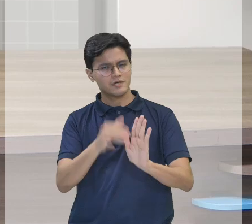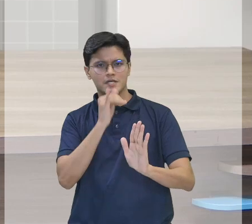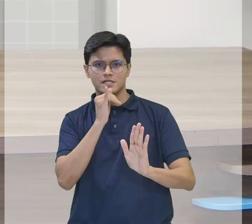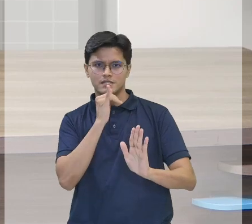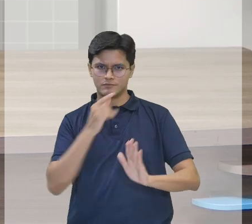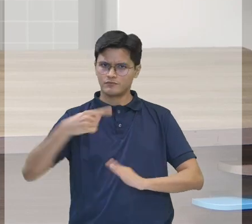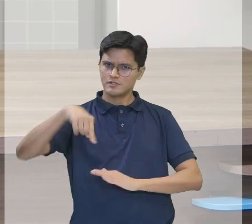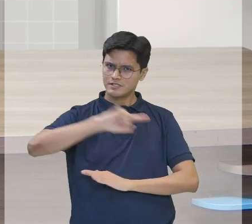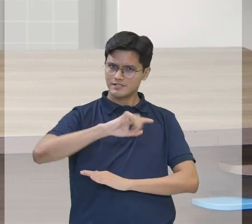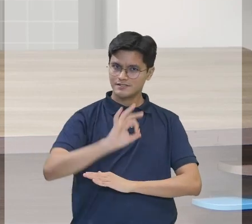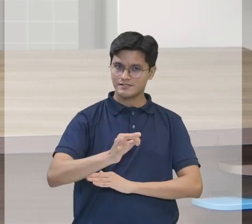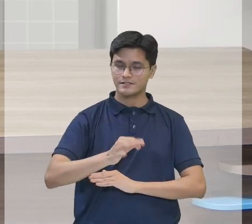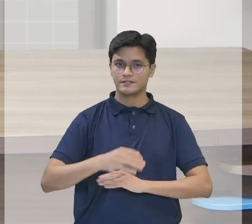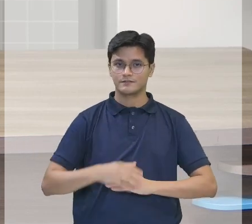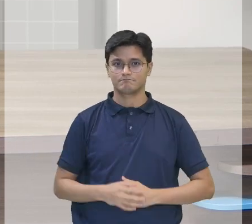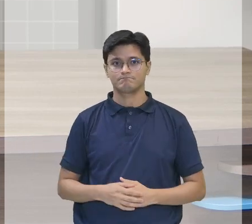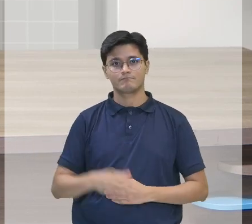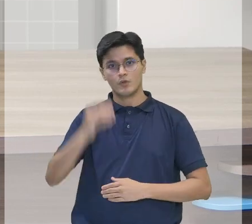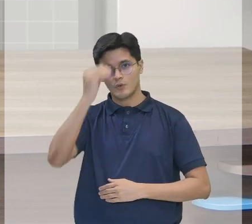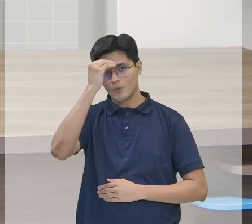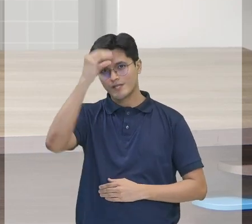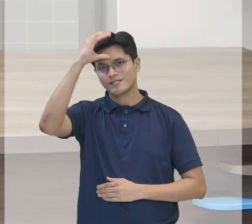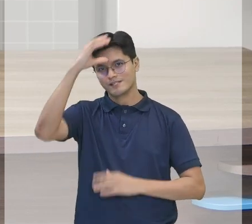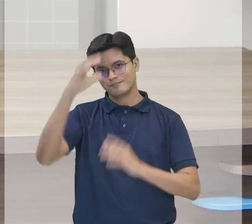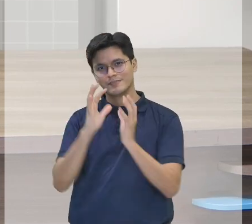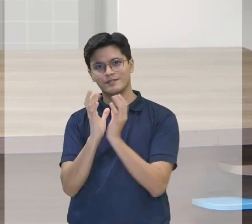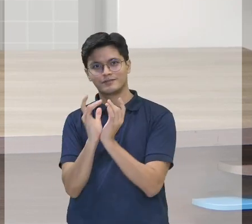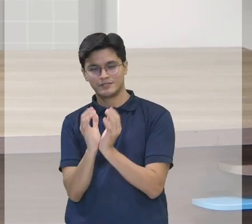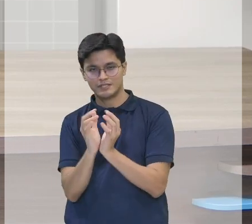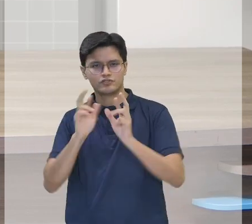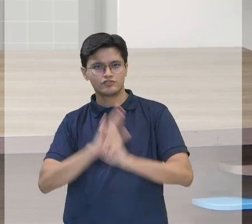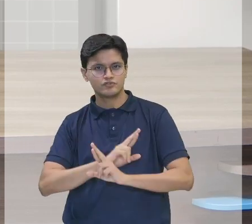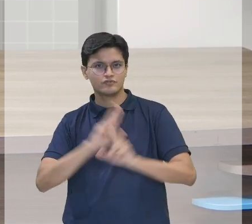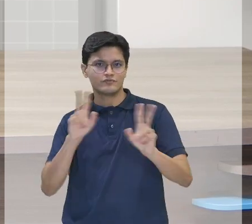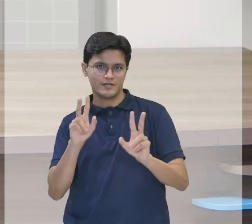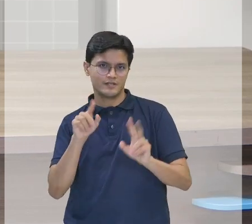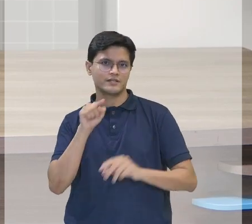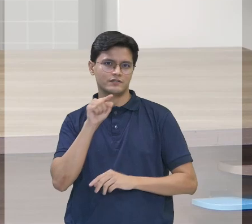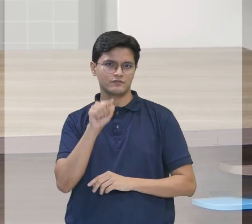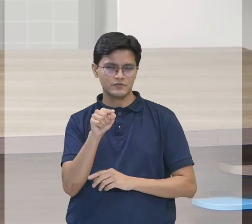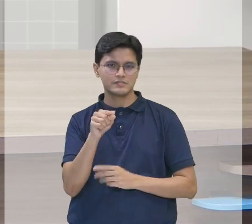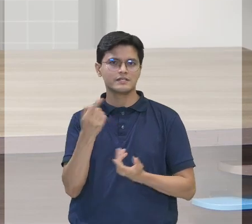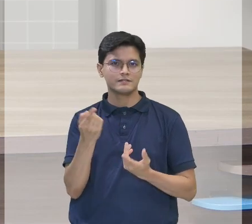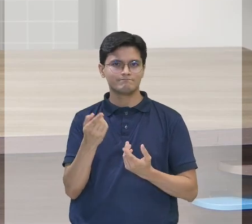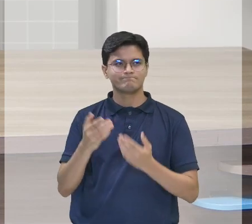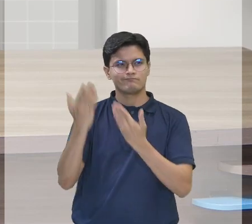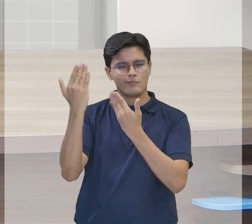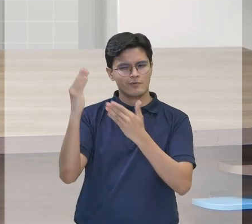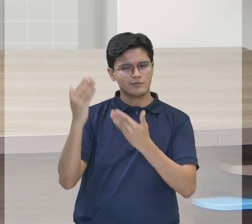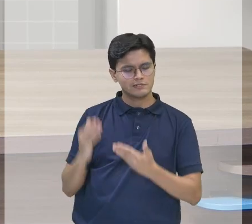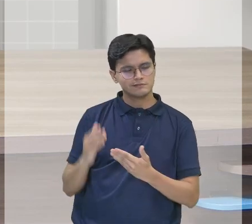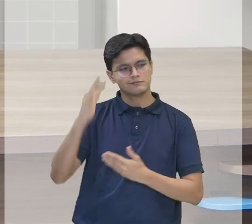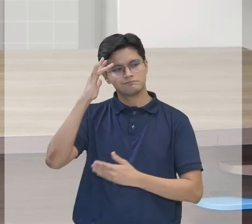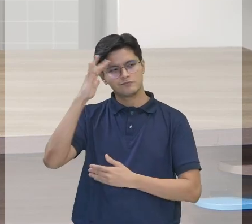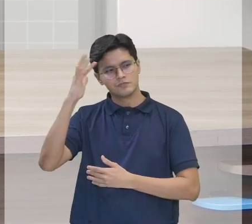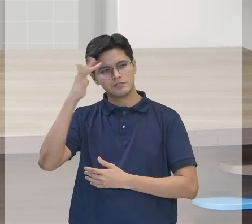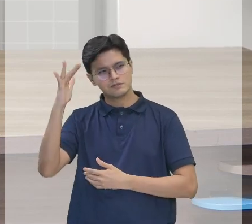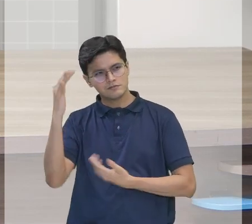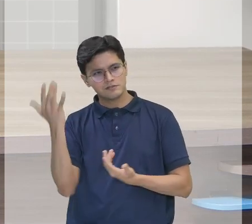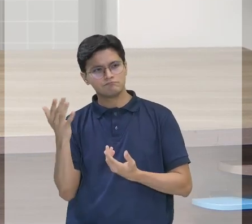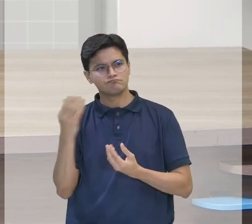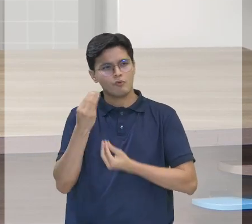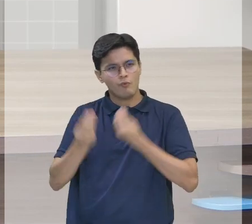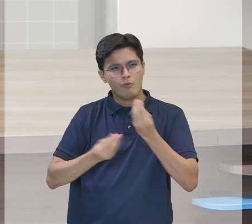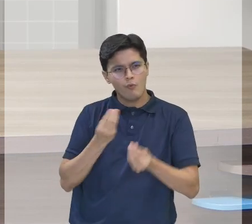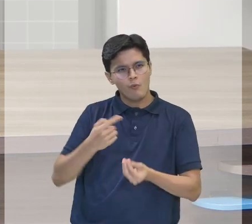Diferentemente do conhecimento metacognitivo, quando você analisa a sua aprendizagem, aquilo que você sabe, né, quando a